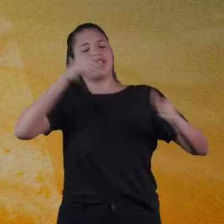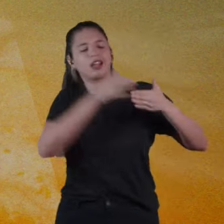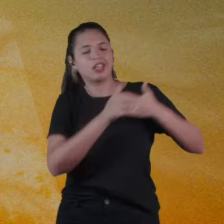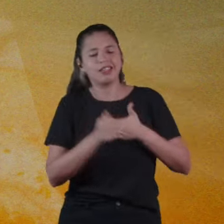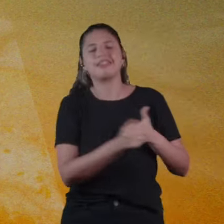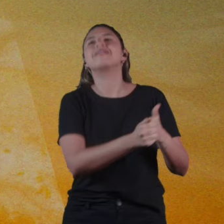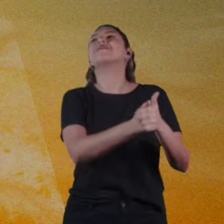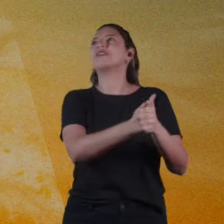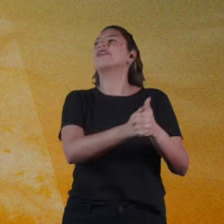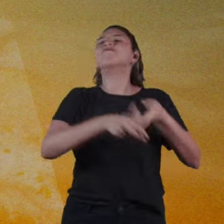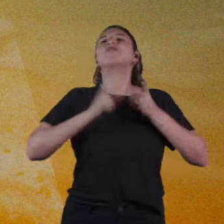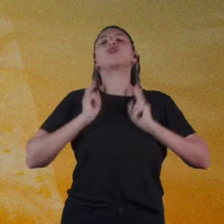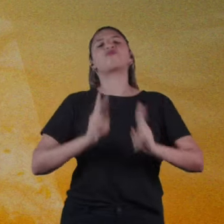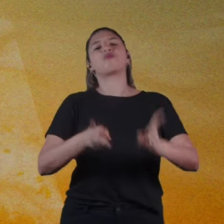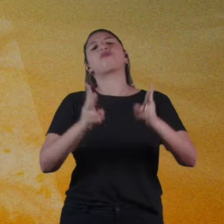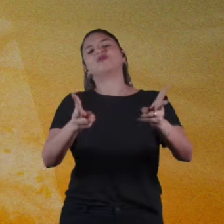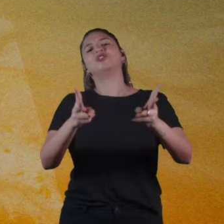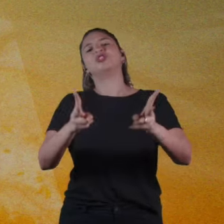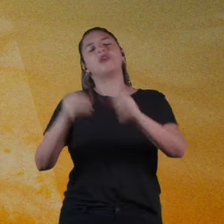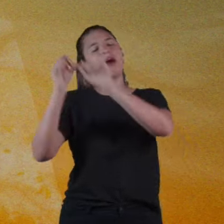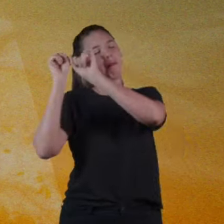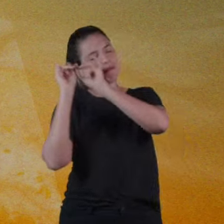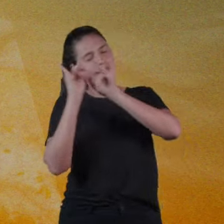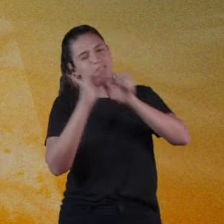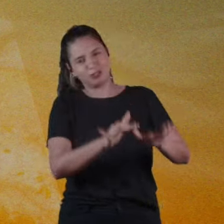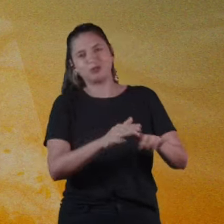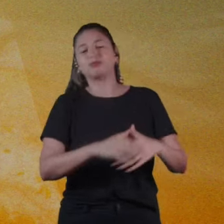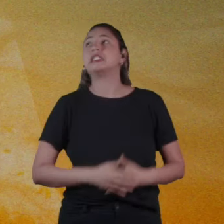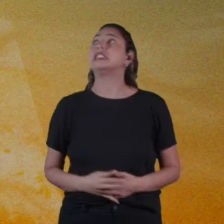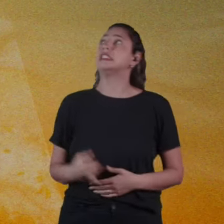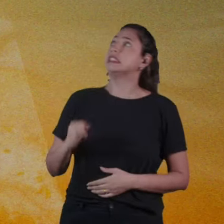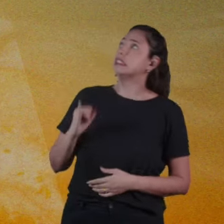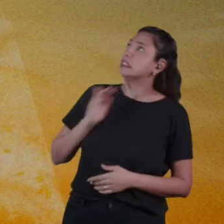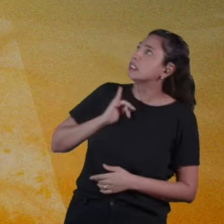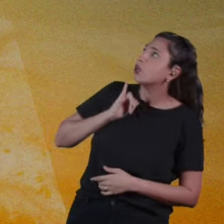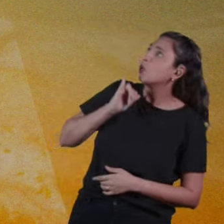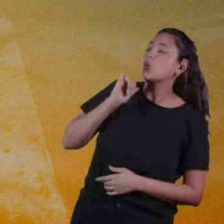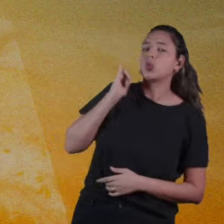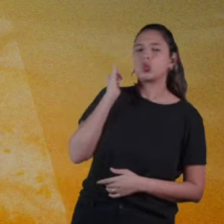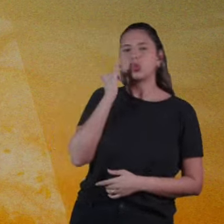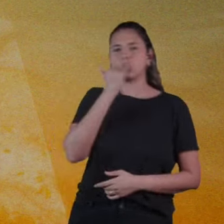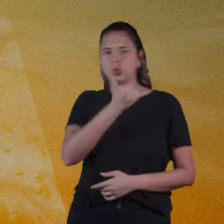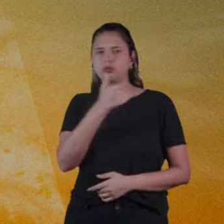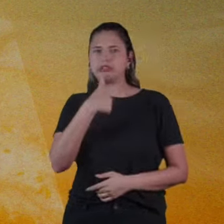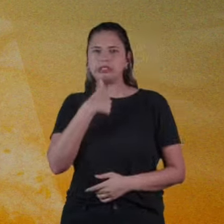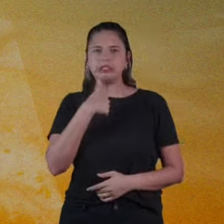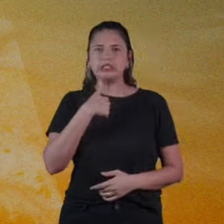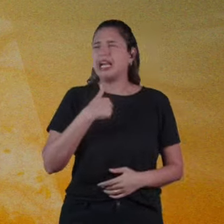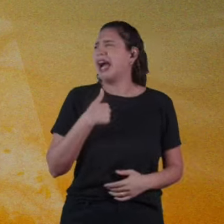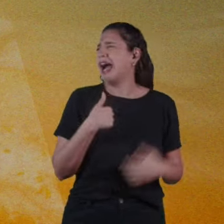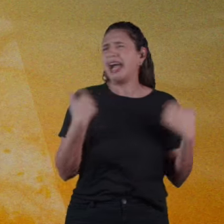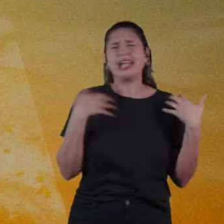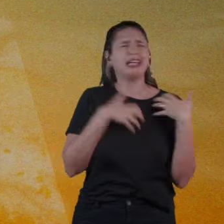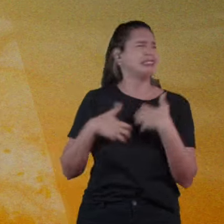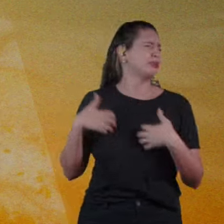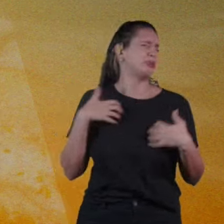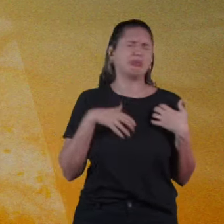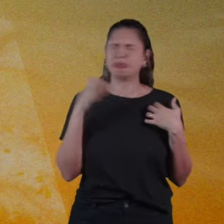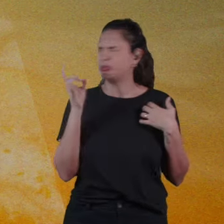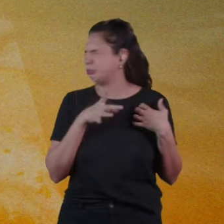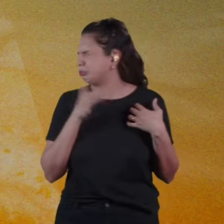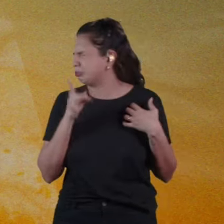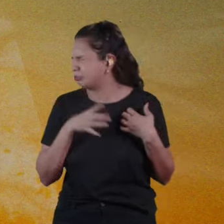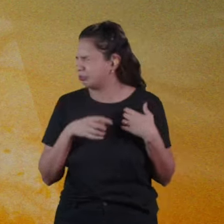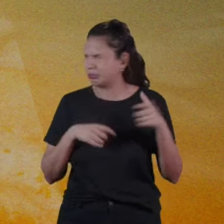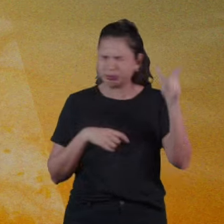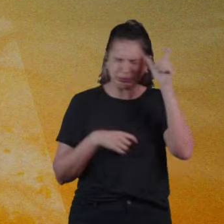tua mão, e a tua destra me susterá. Se eu digo, as trevas com efeito me encobrirão, e a luz